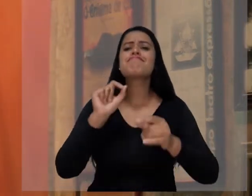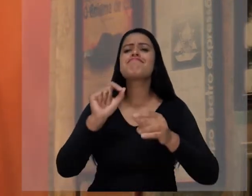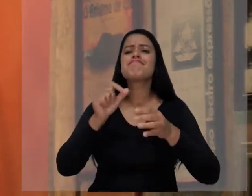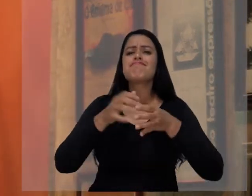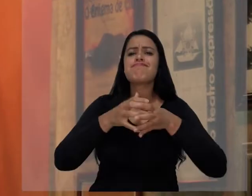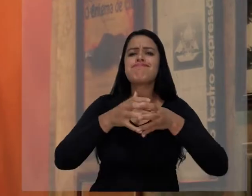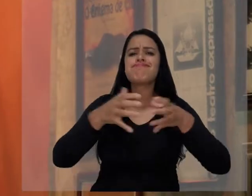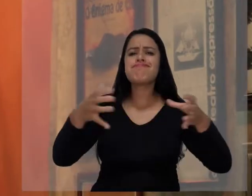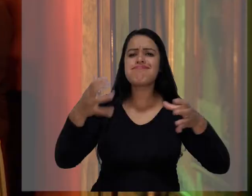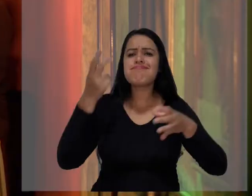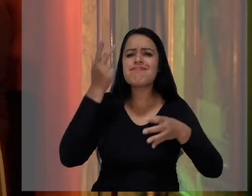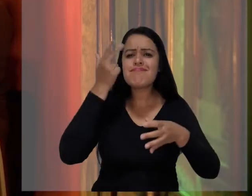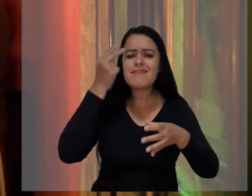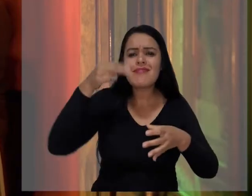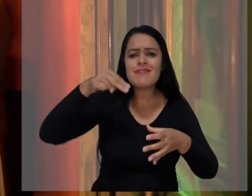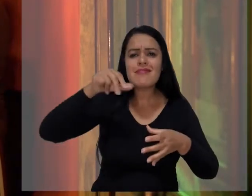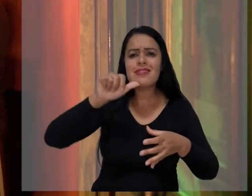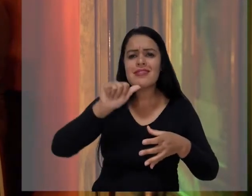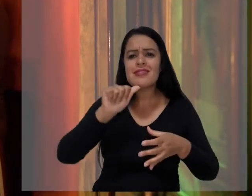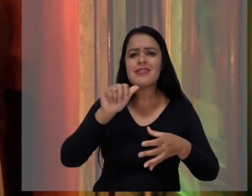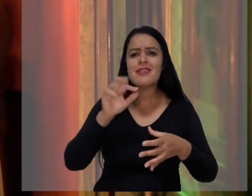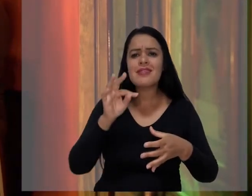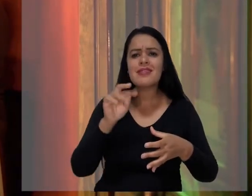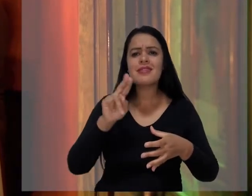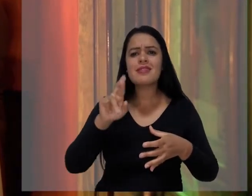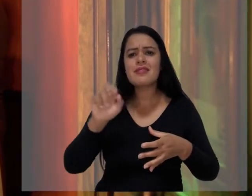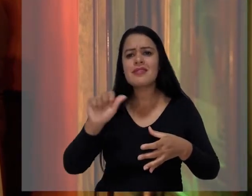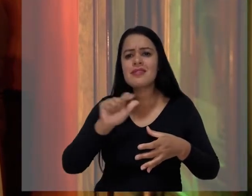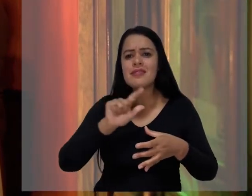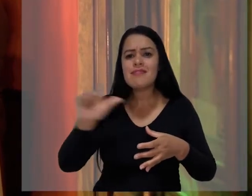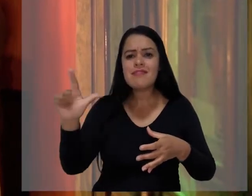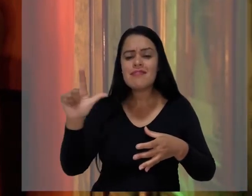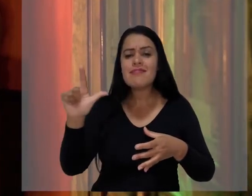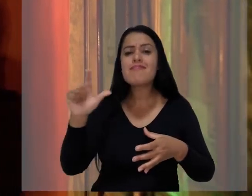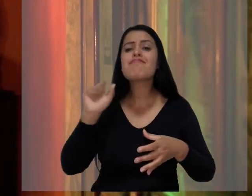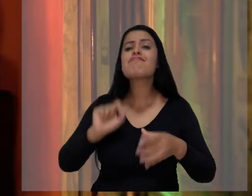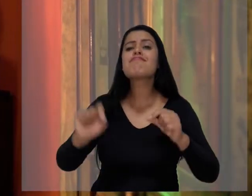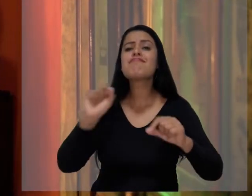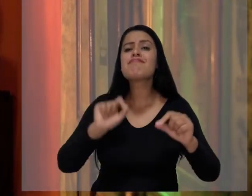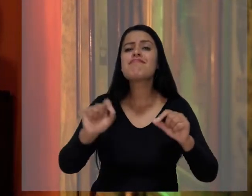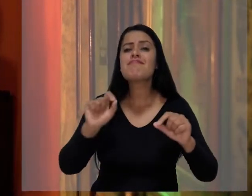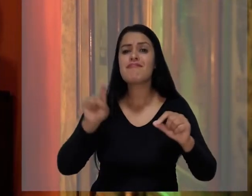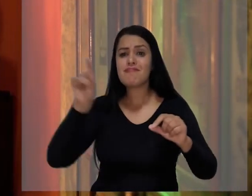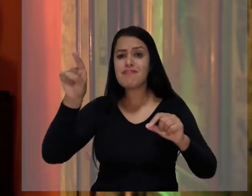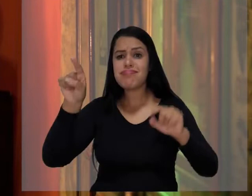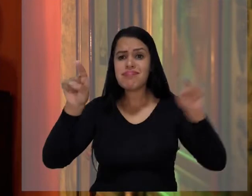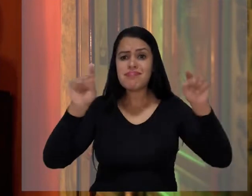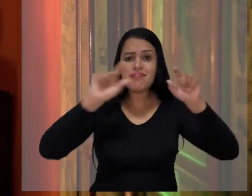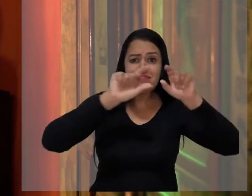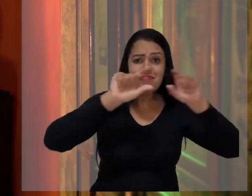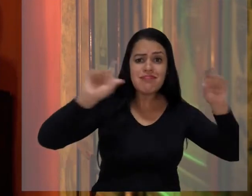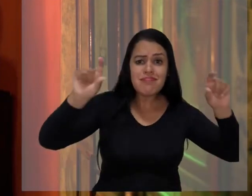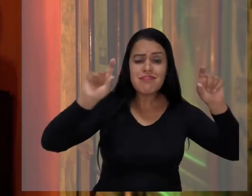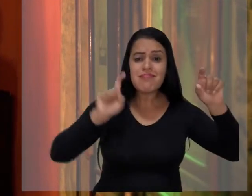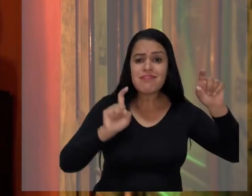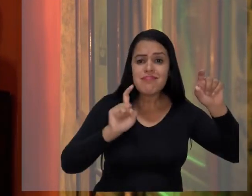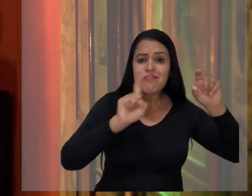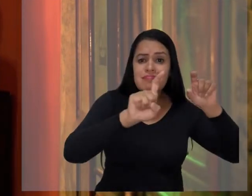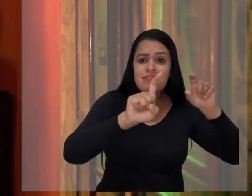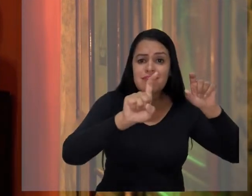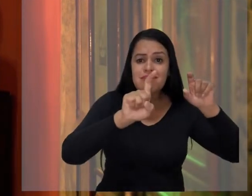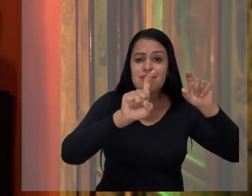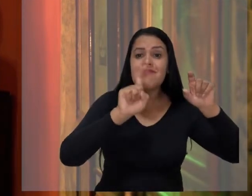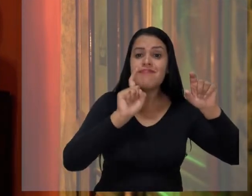pão de fermentação natural? O Titi Mar está dizendo, é para apontar aqui esse. Aqui é o